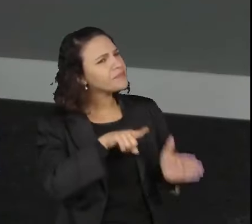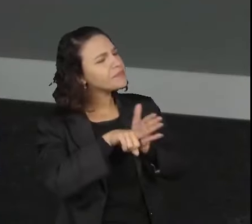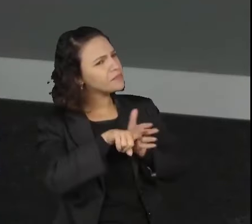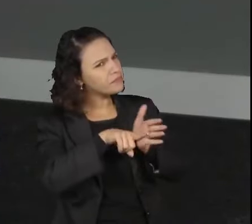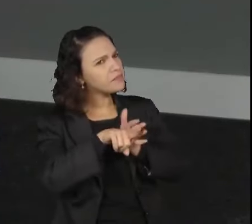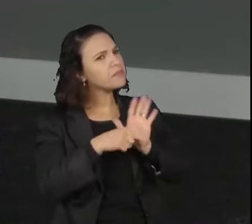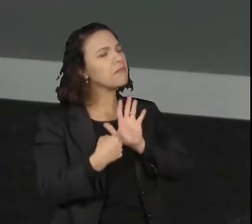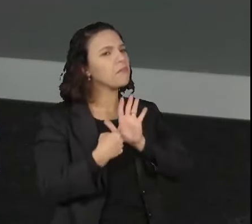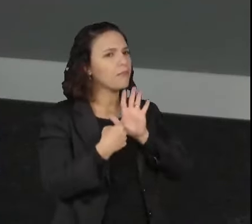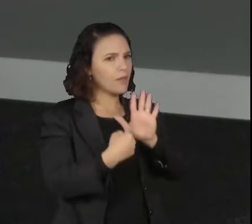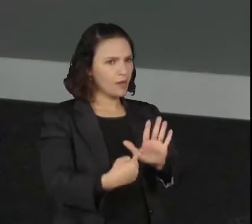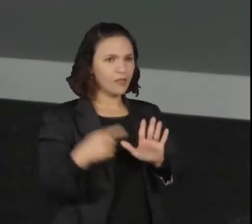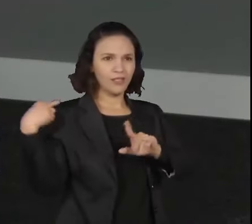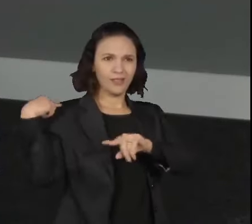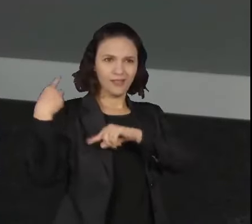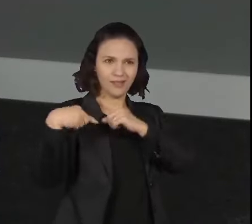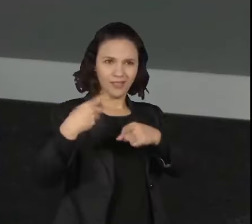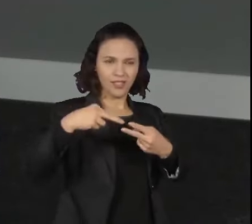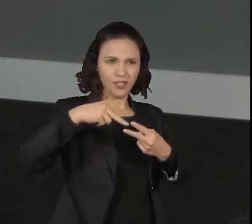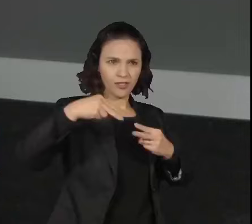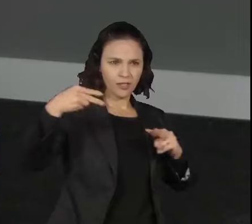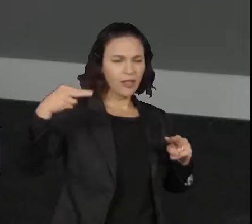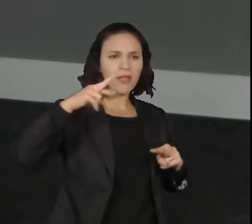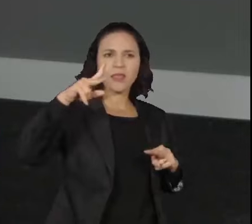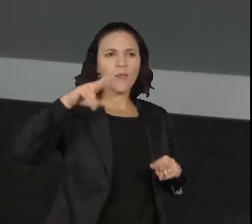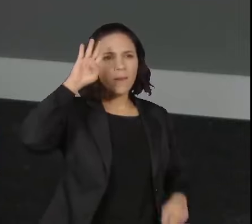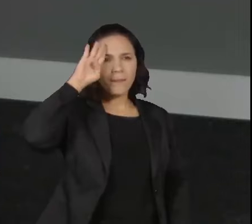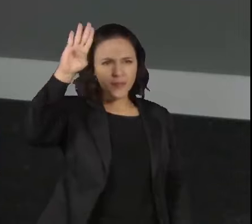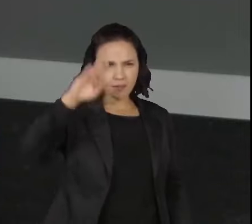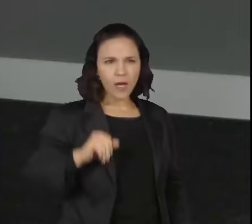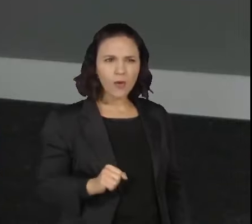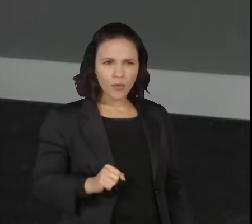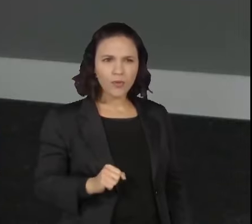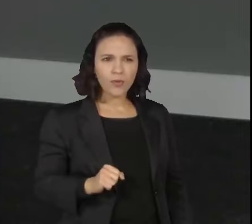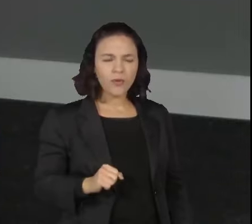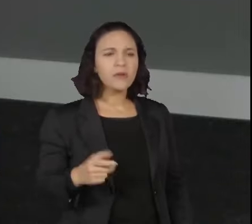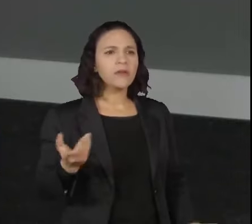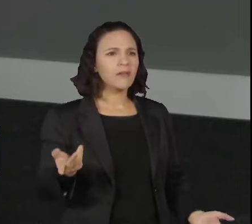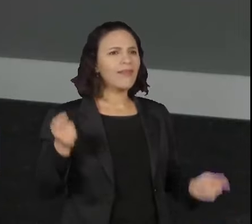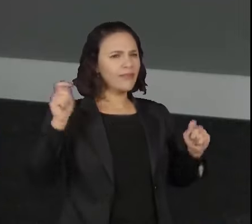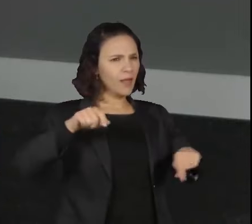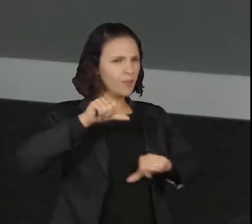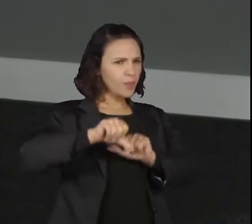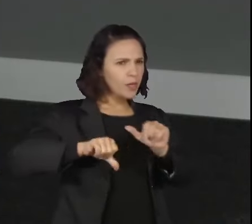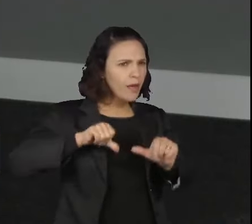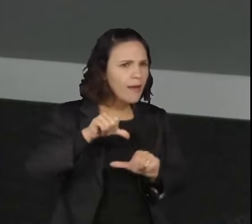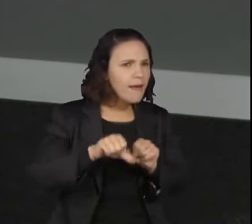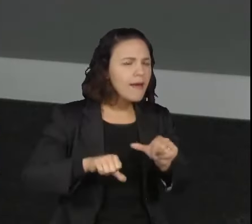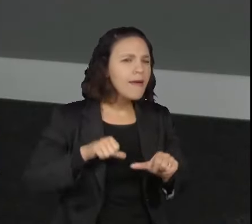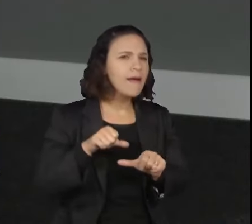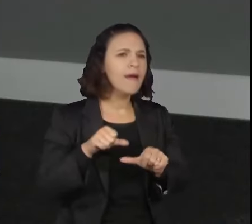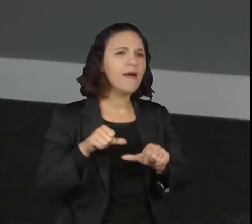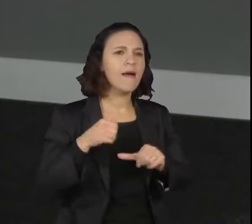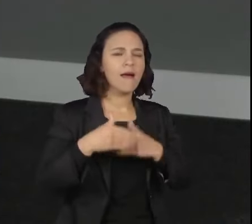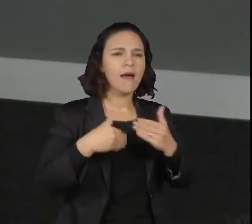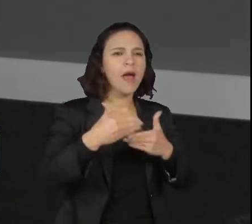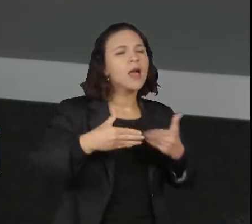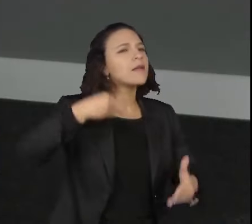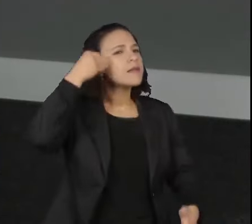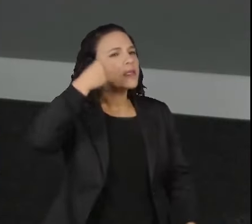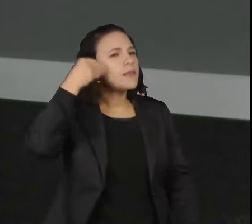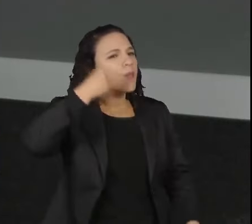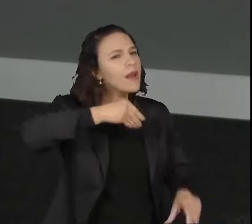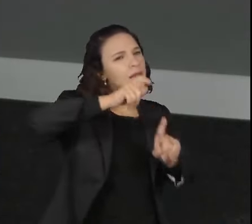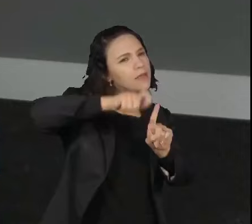apontam que esta carga genética não é determinante e que ela pode ser modificada pelas experiências